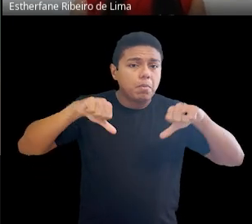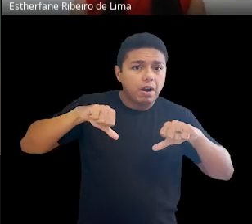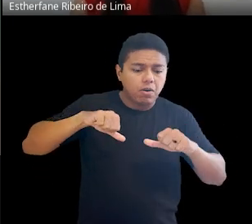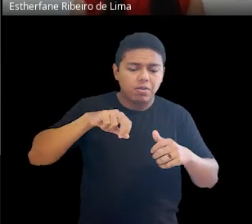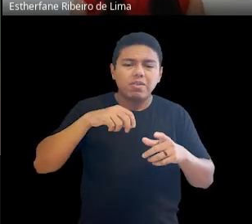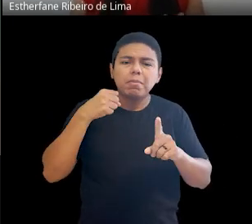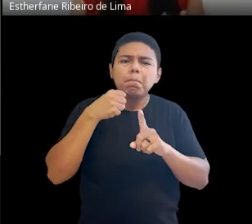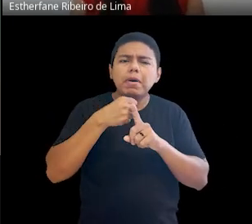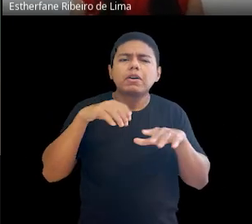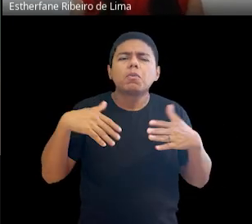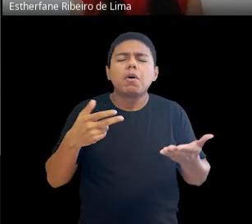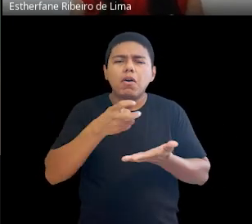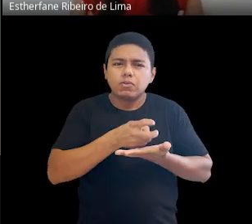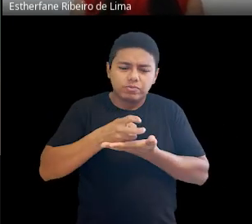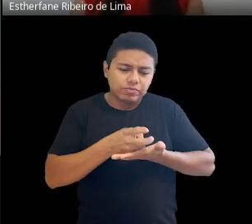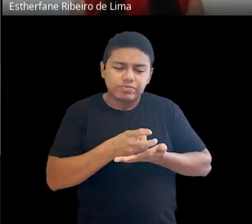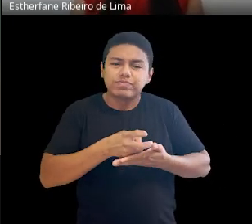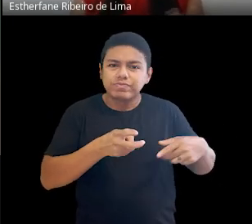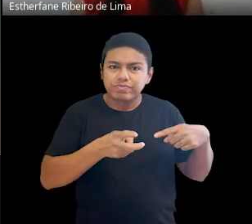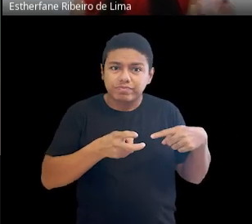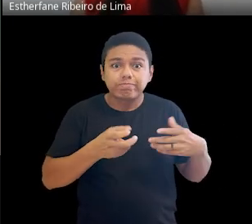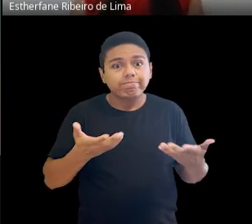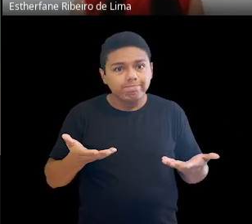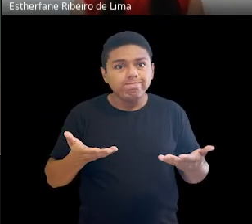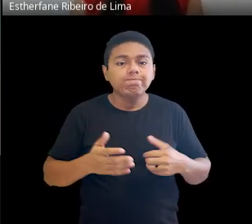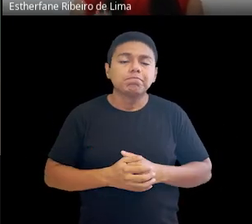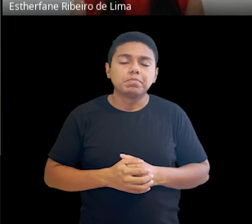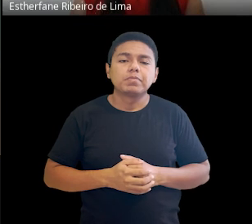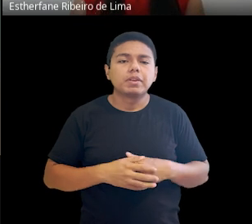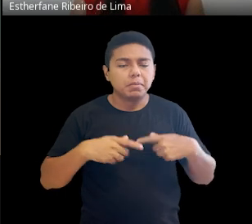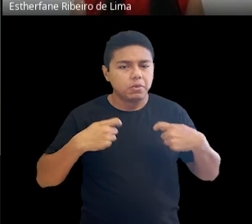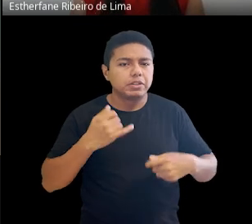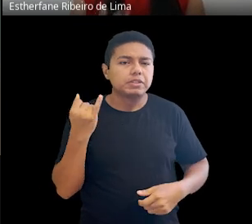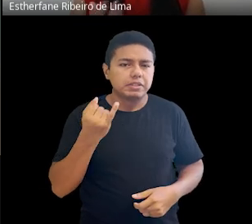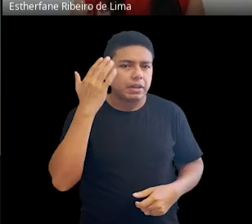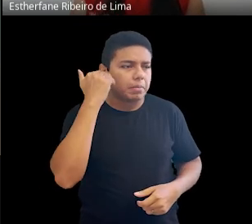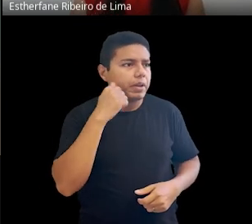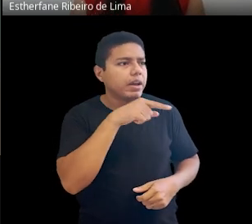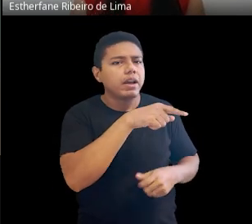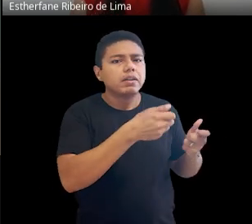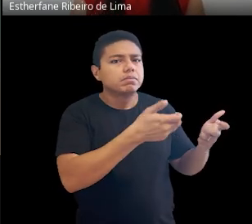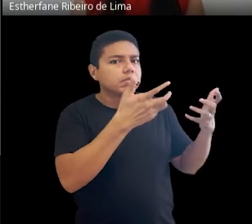é importante saber quais são as queixas que essa pessoa apresenta para poder prescrever